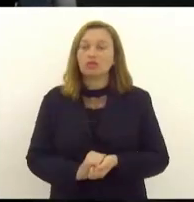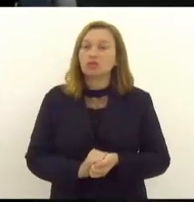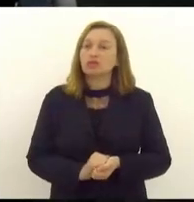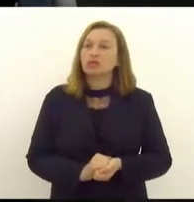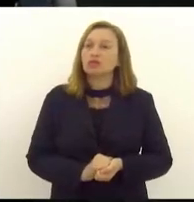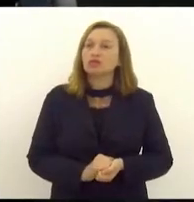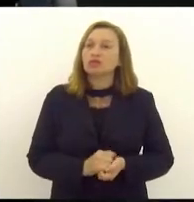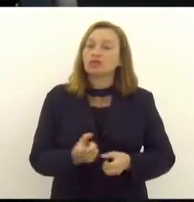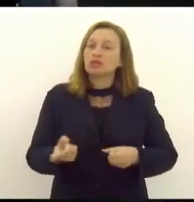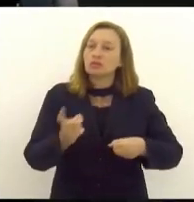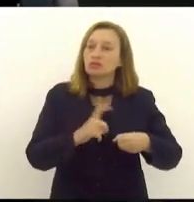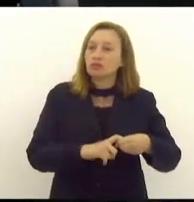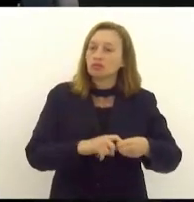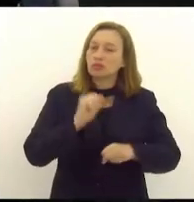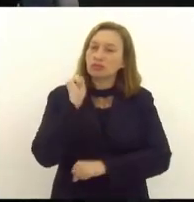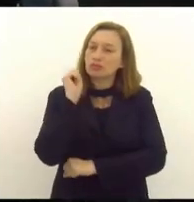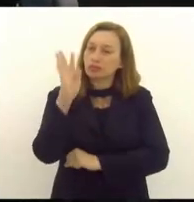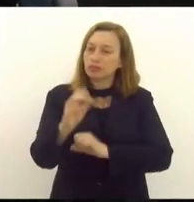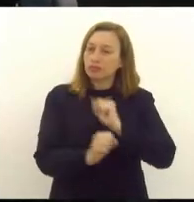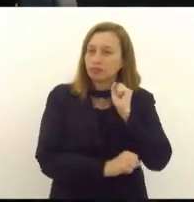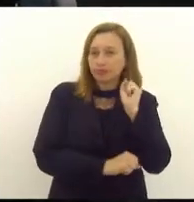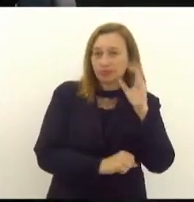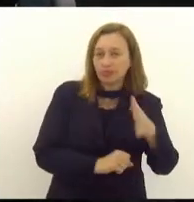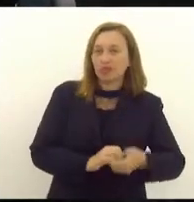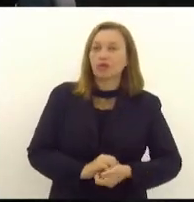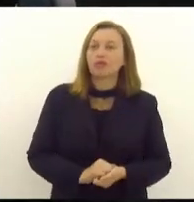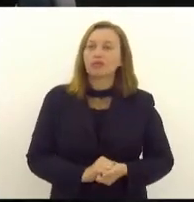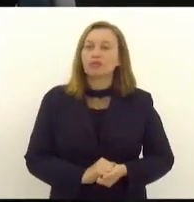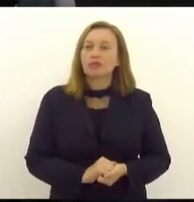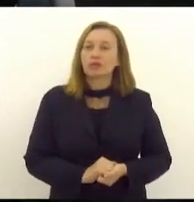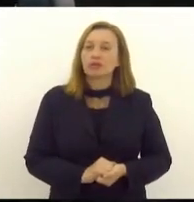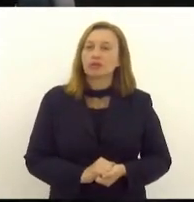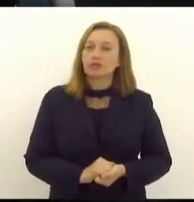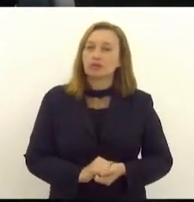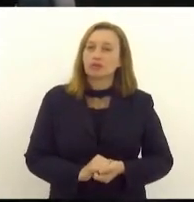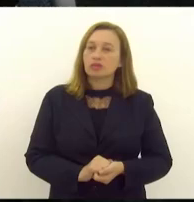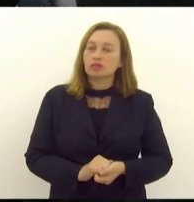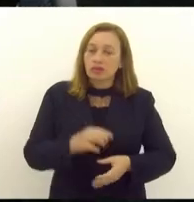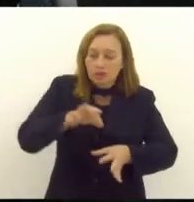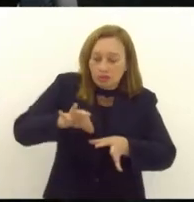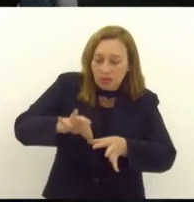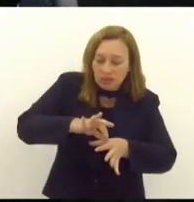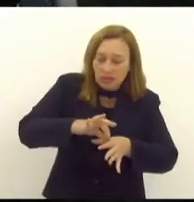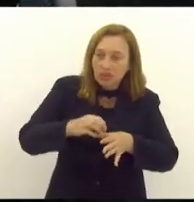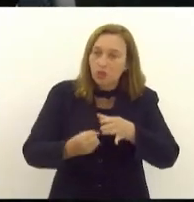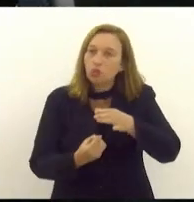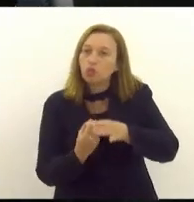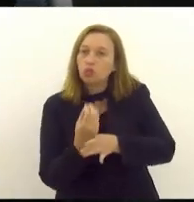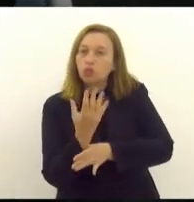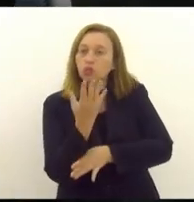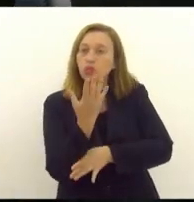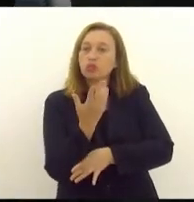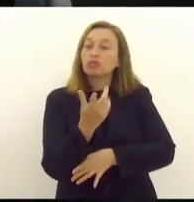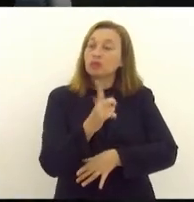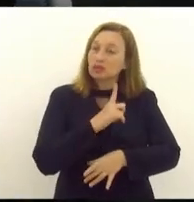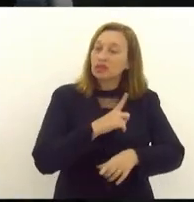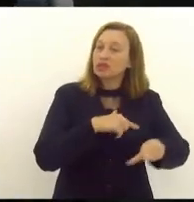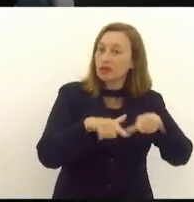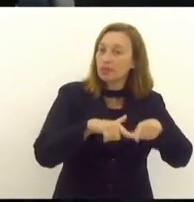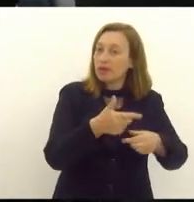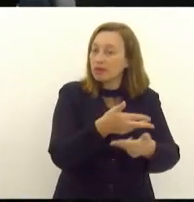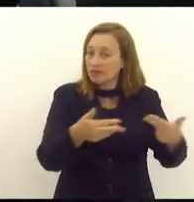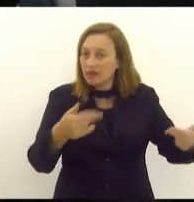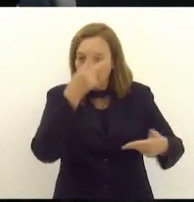recuperação ambiental cria condições por exemplo o reflorestamento emprega muita gente saneamento